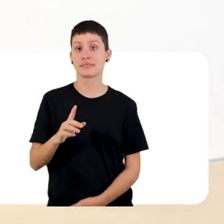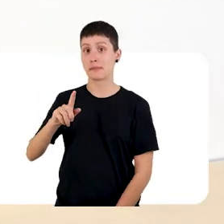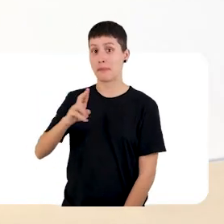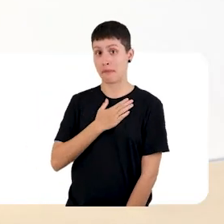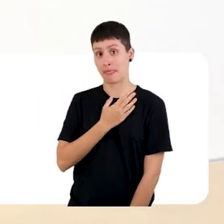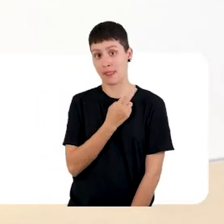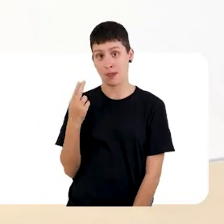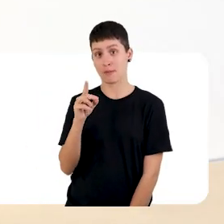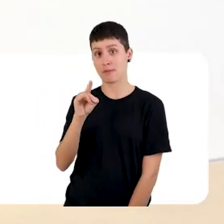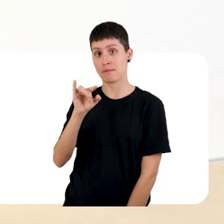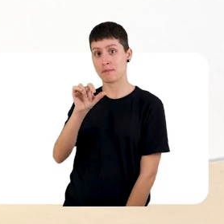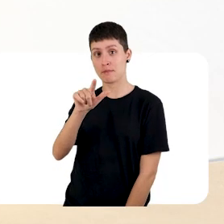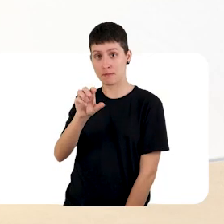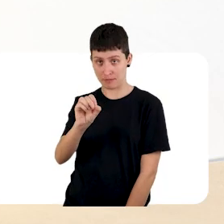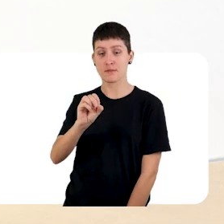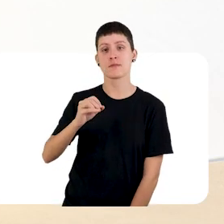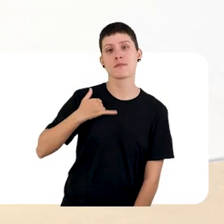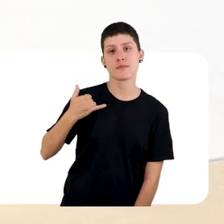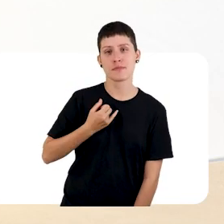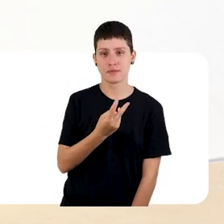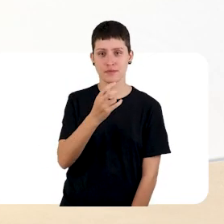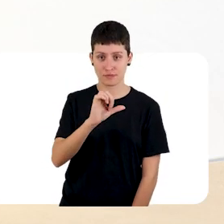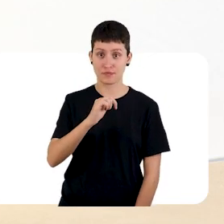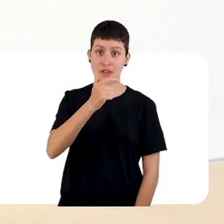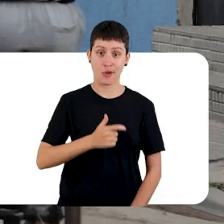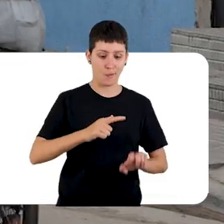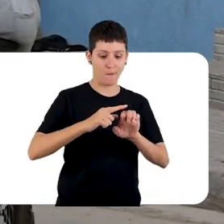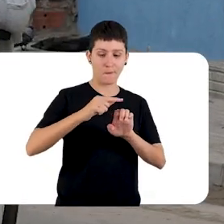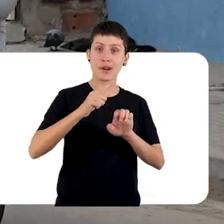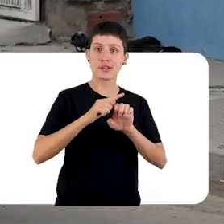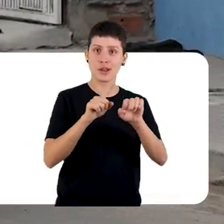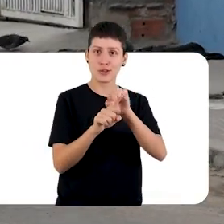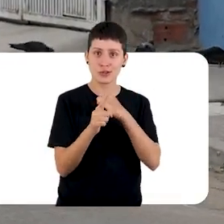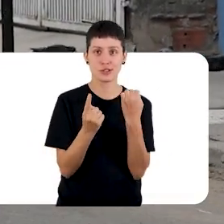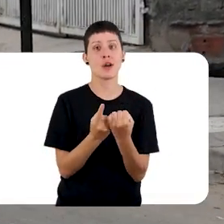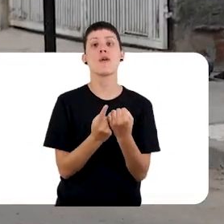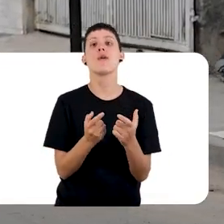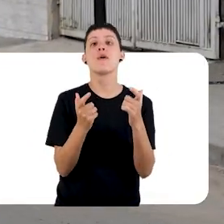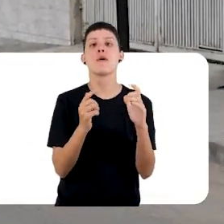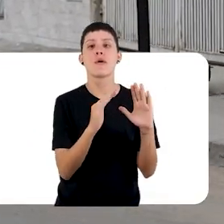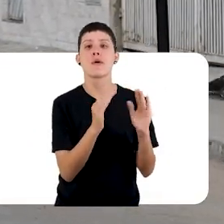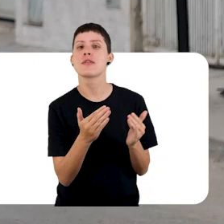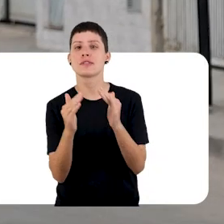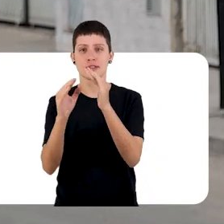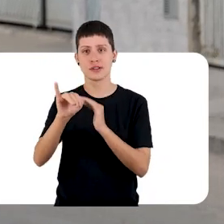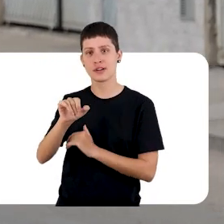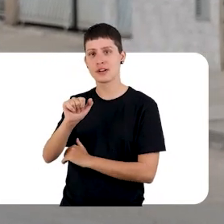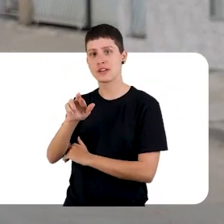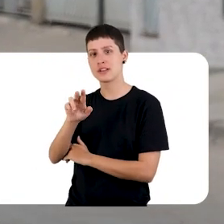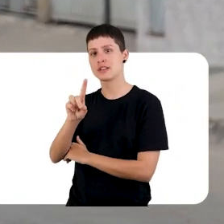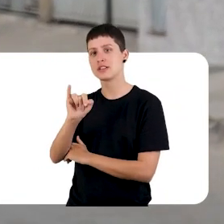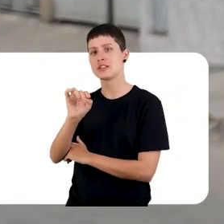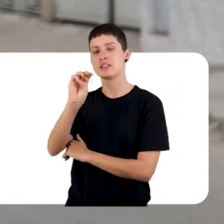Diogo Bezerra, tenho 29 anos, sou um empreendedor social, sou um dos moradores da comunidade do Jardim